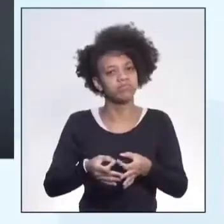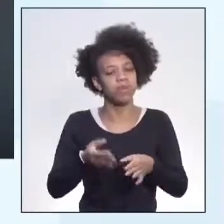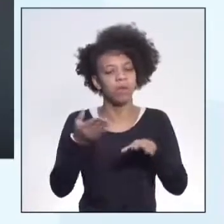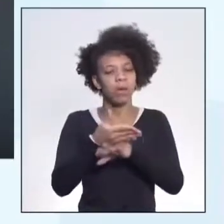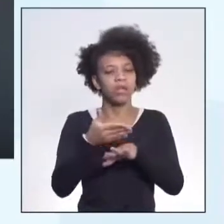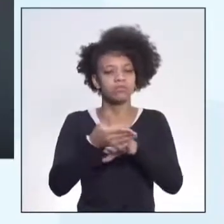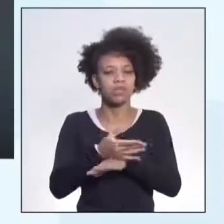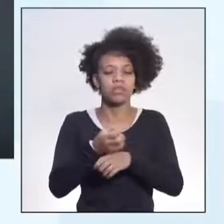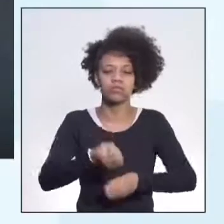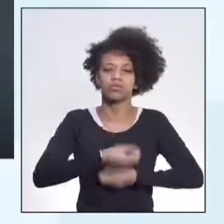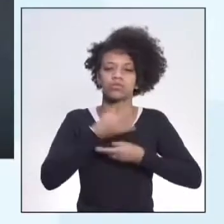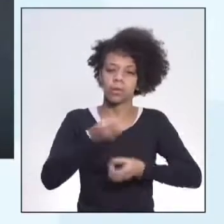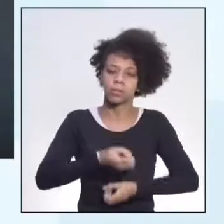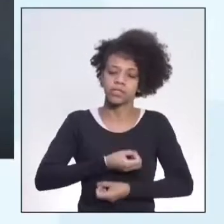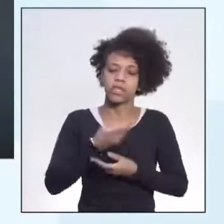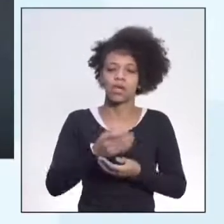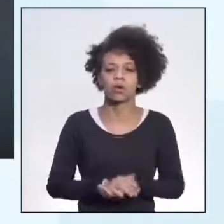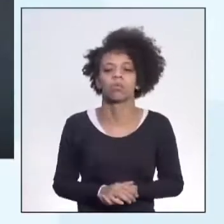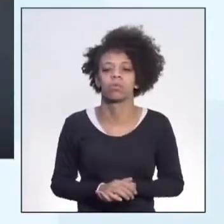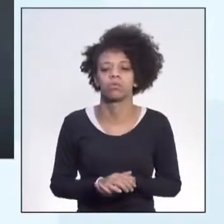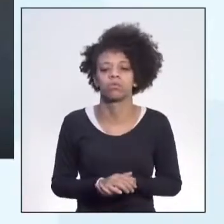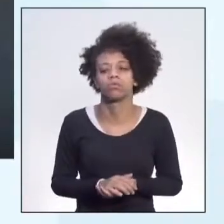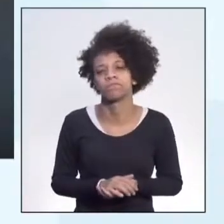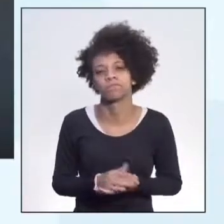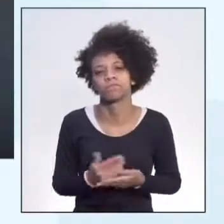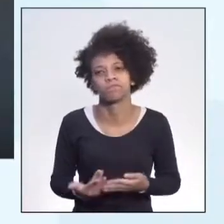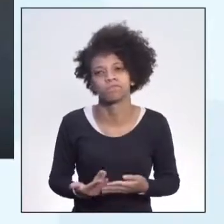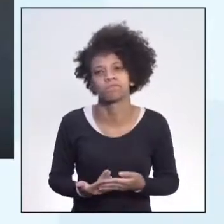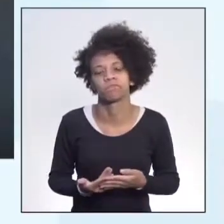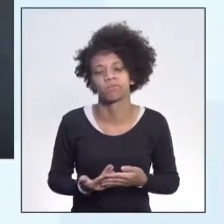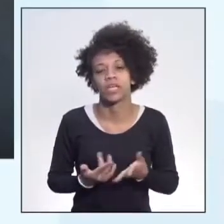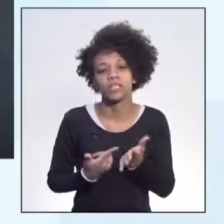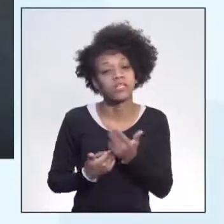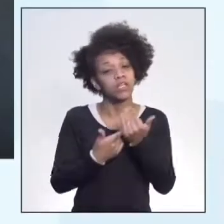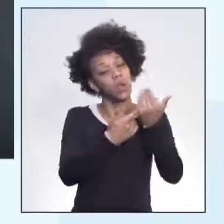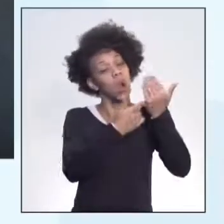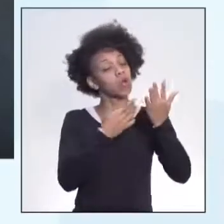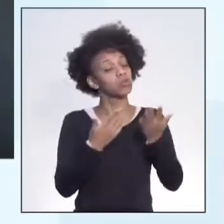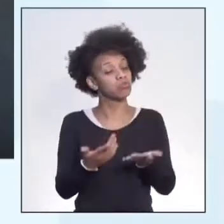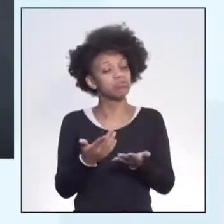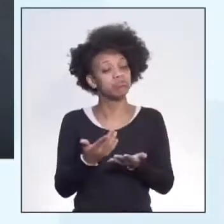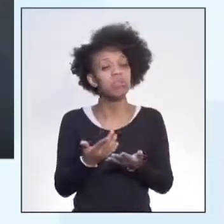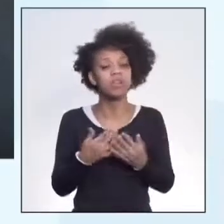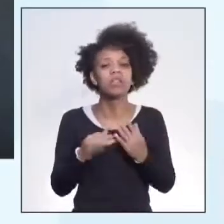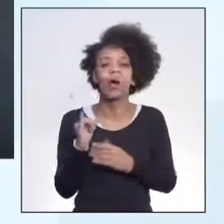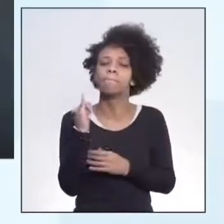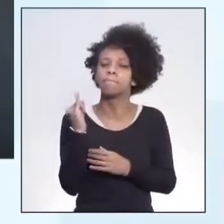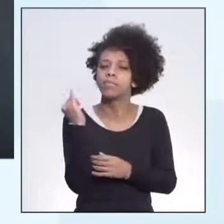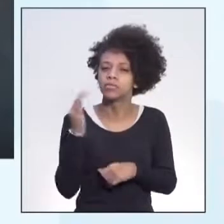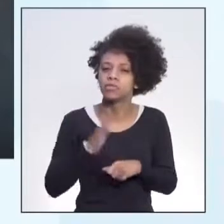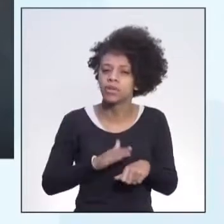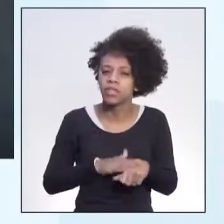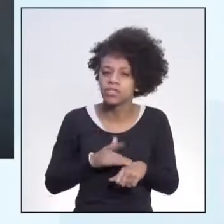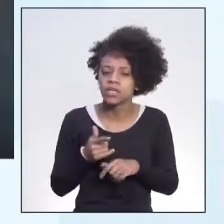de informações, a um acesso tecnológico. Então, é importante a gente